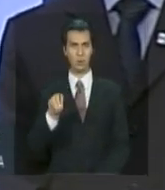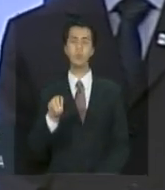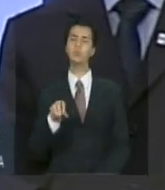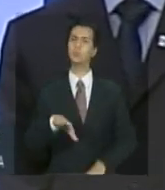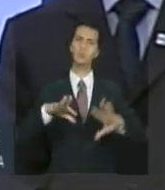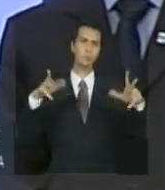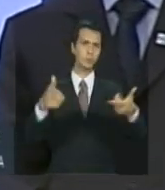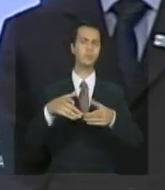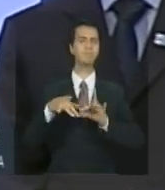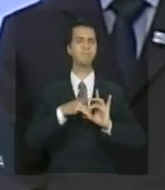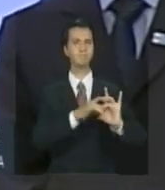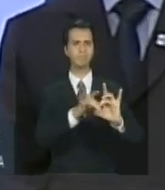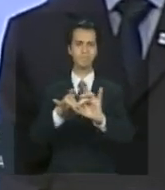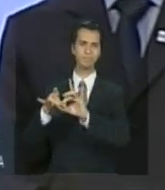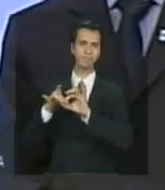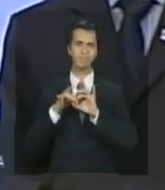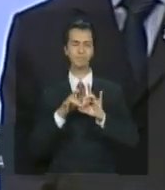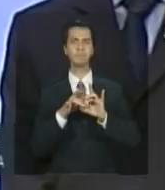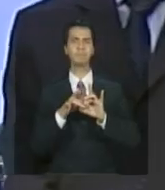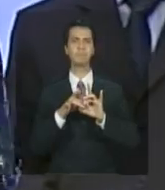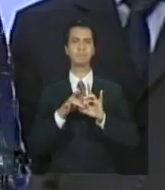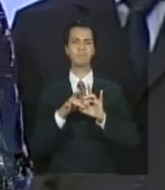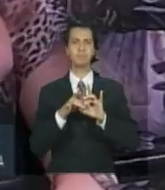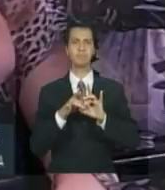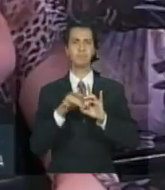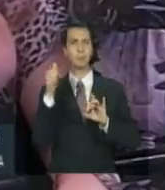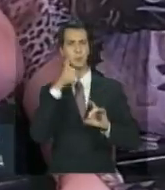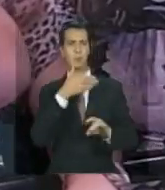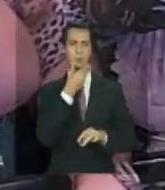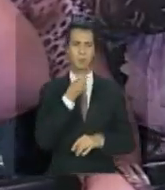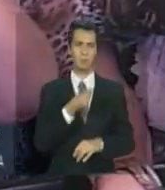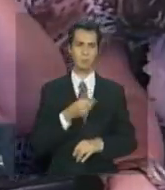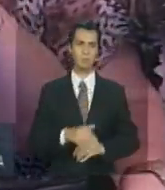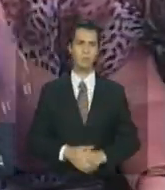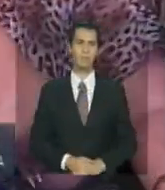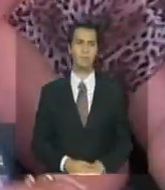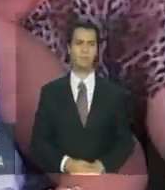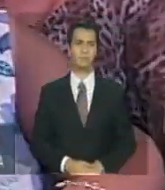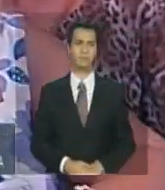são parceiros das funcionárias. A todos